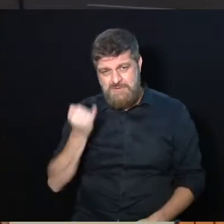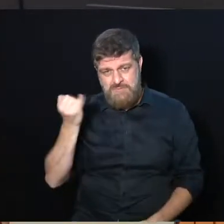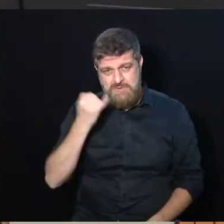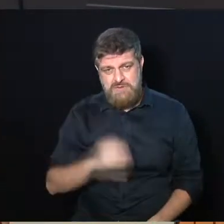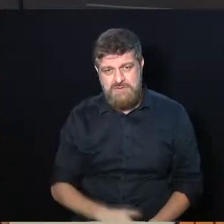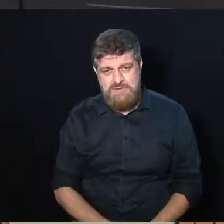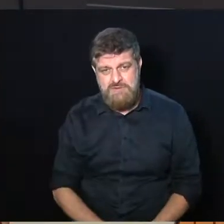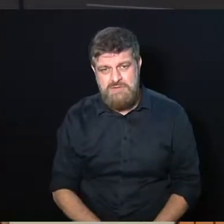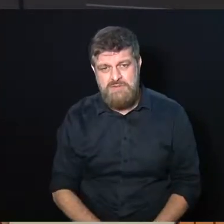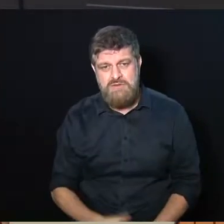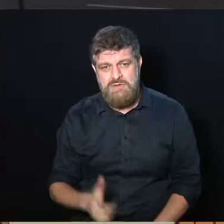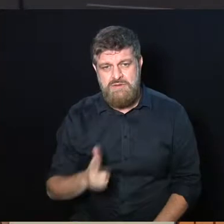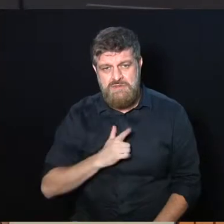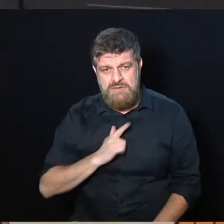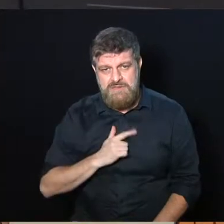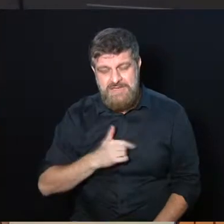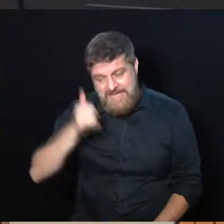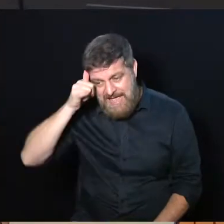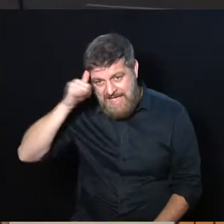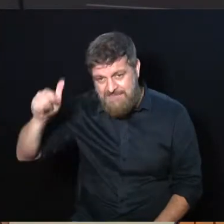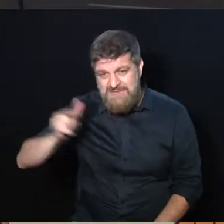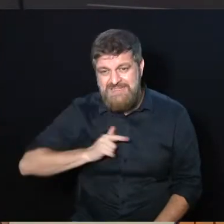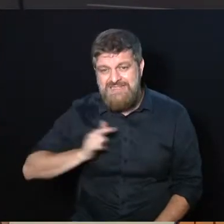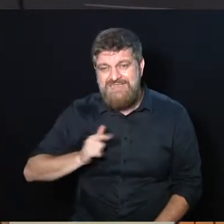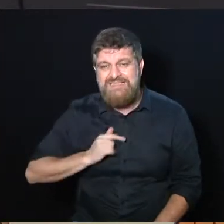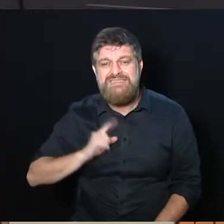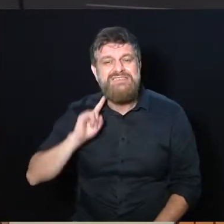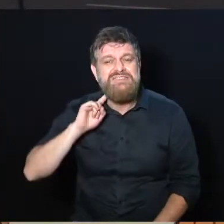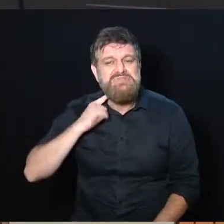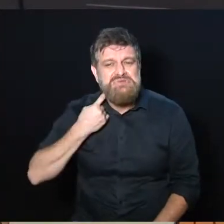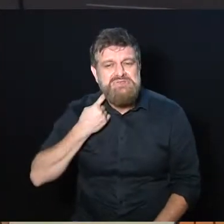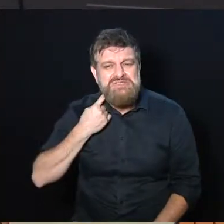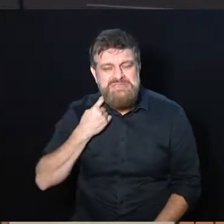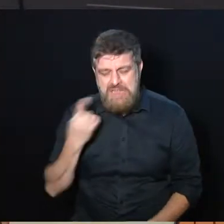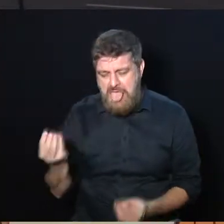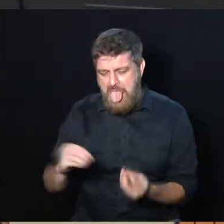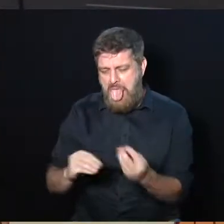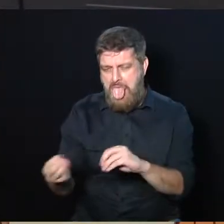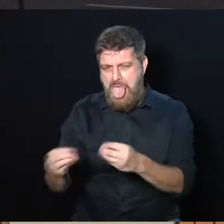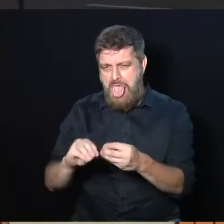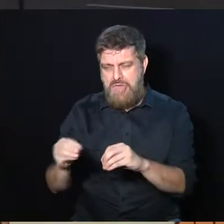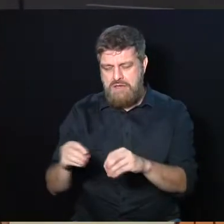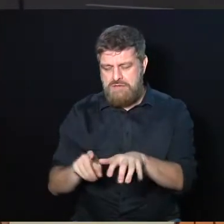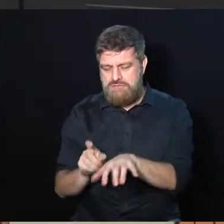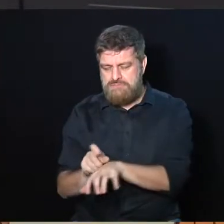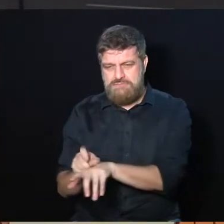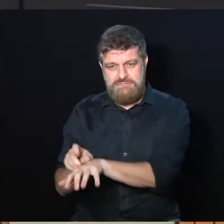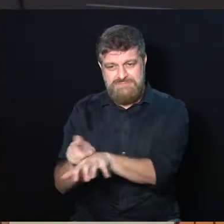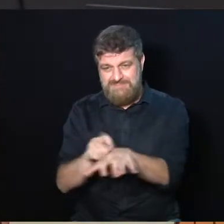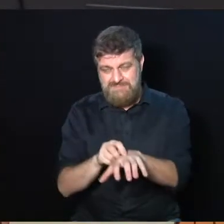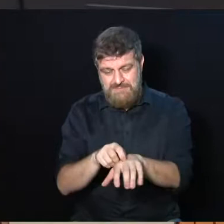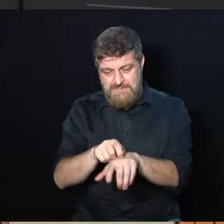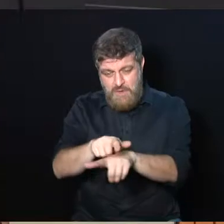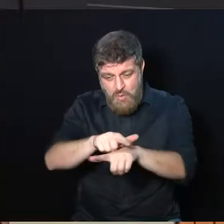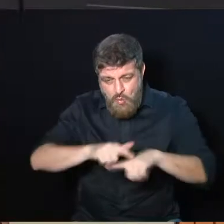dizer, acumule, evite acúmulo de entulho do lado de casa, mantenha os terrenos limpos.